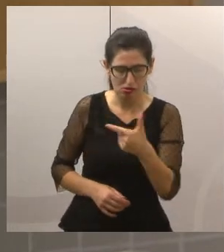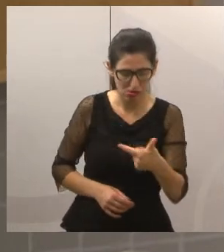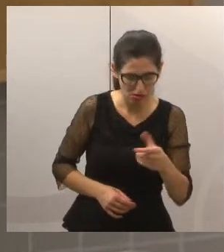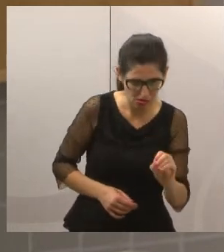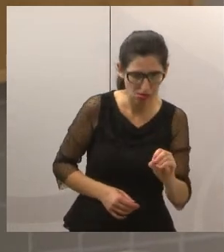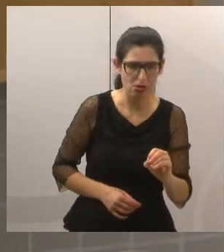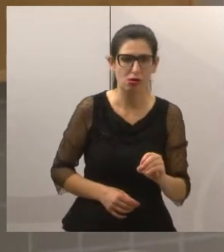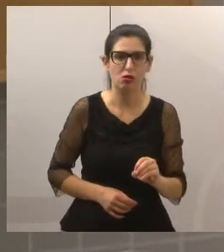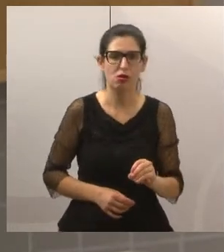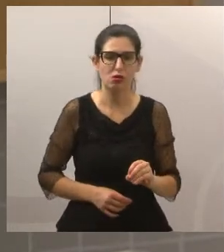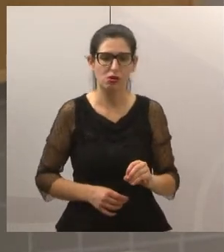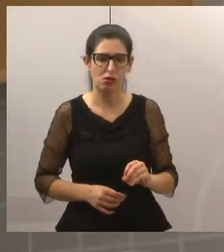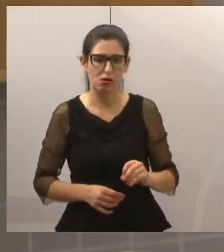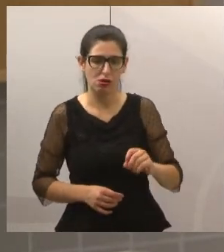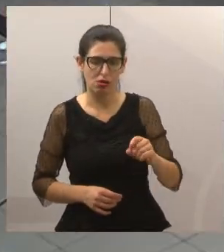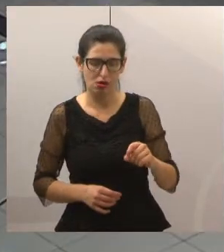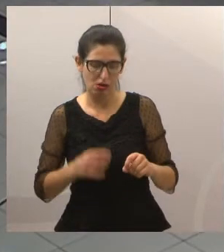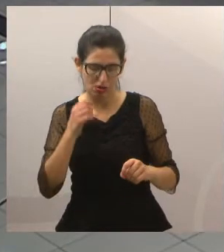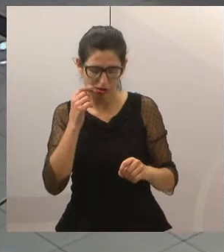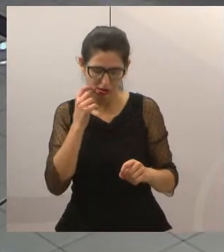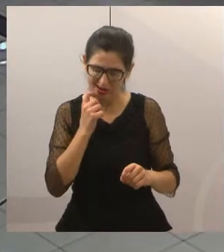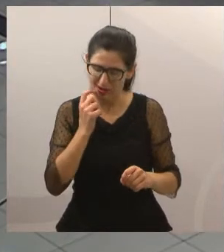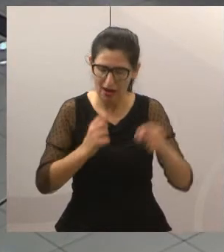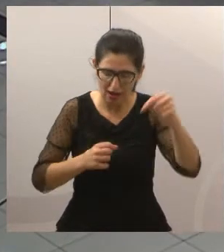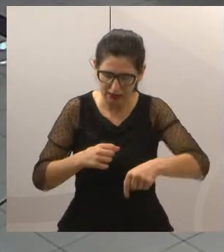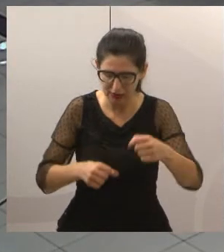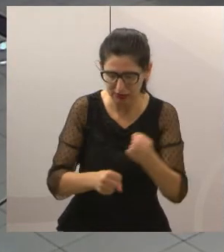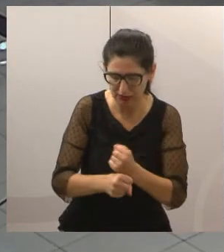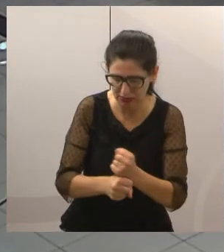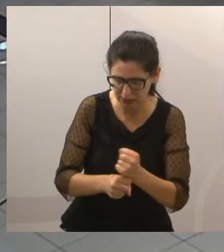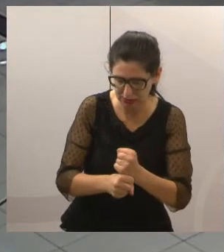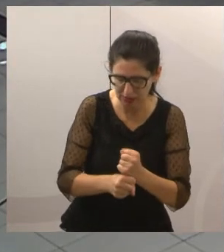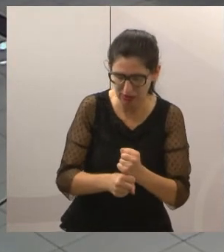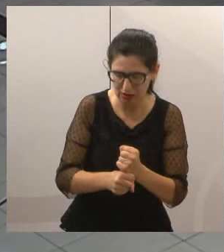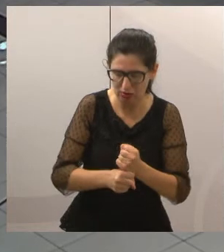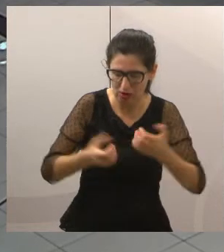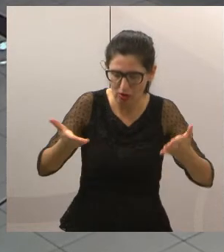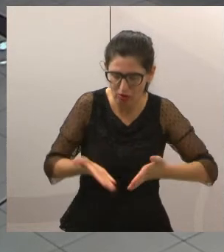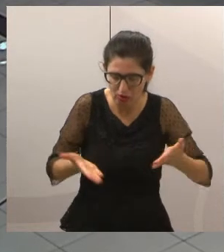por essa casa. Das emendas desse ano, de 2019, das emendas,